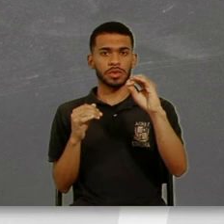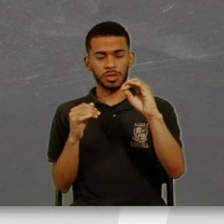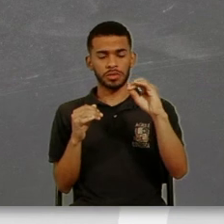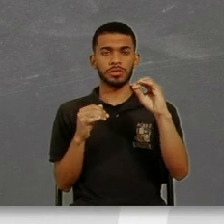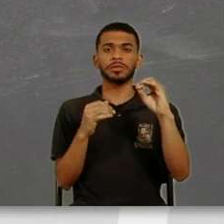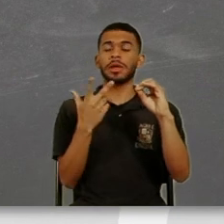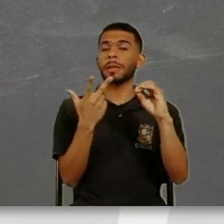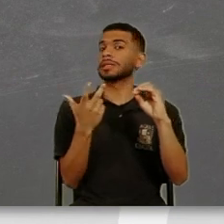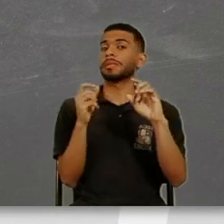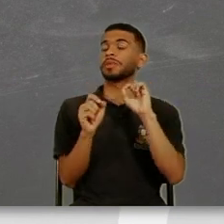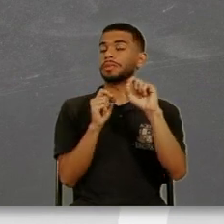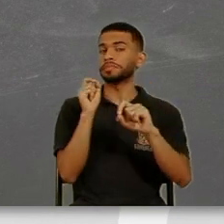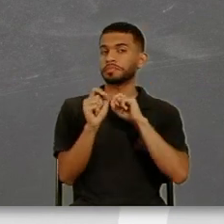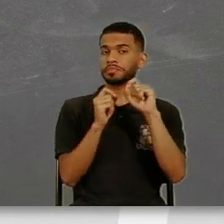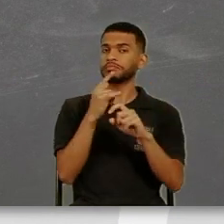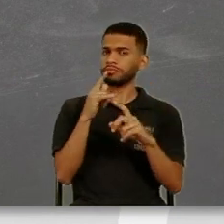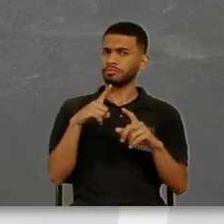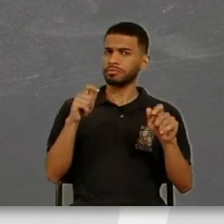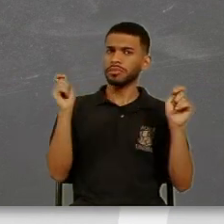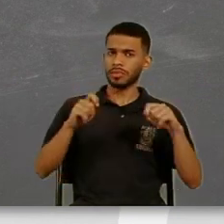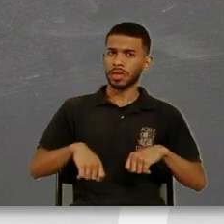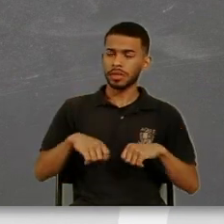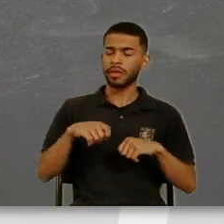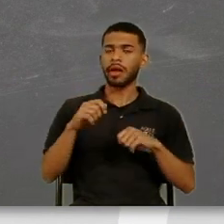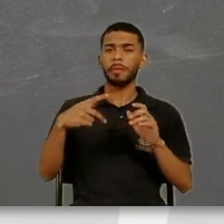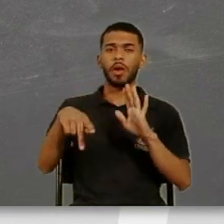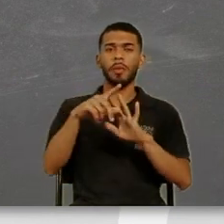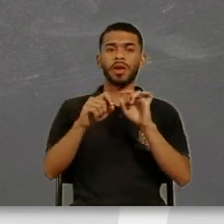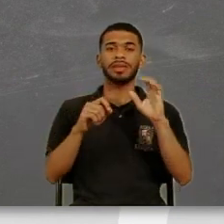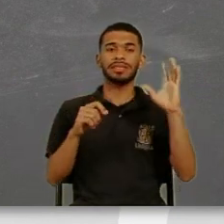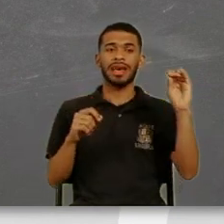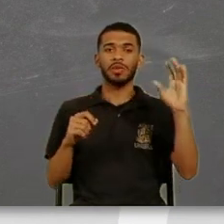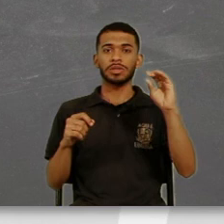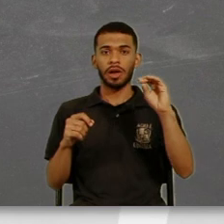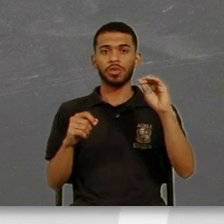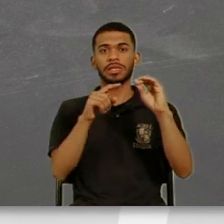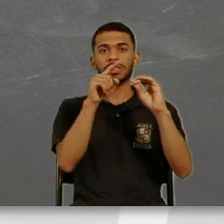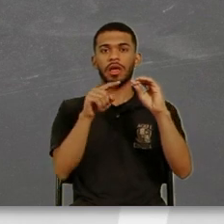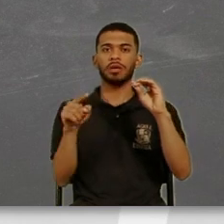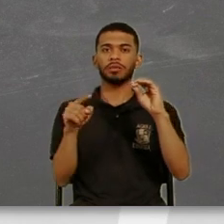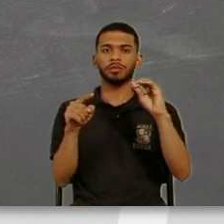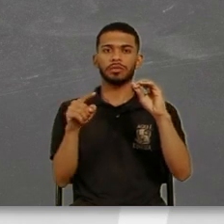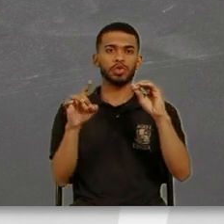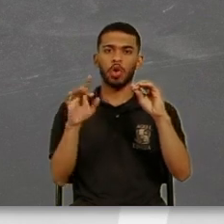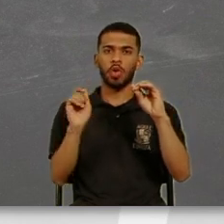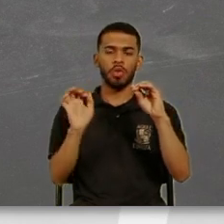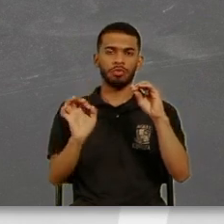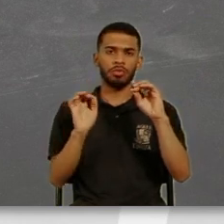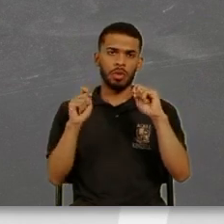e verifica que a possibilidade que se tem é só 0, 0 e z. Por